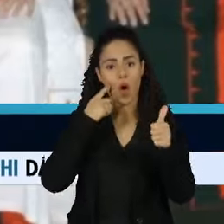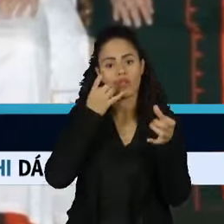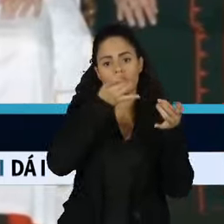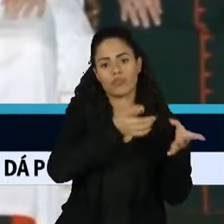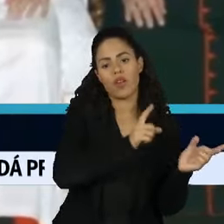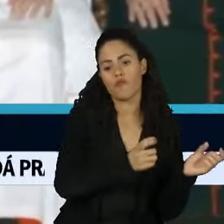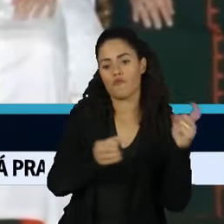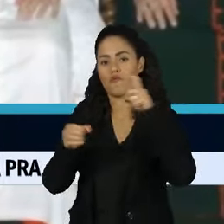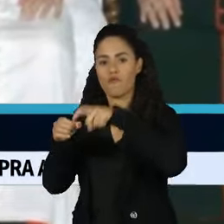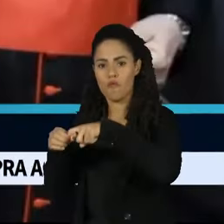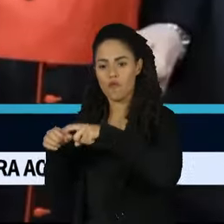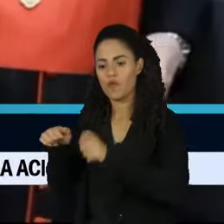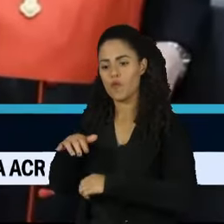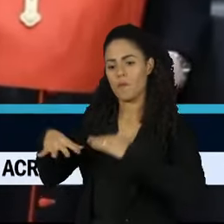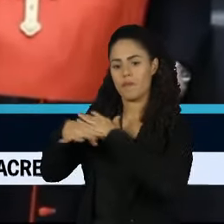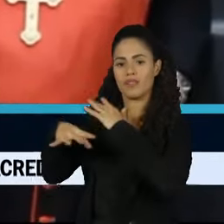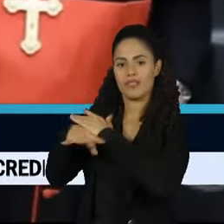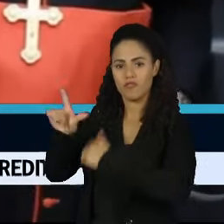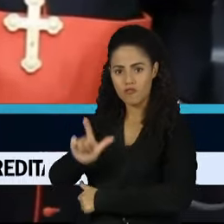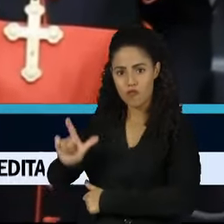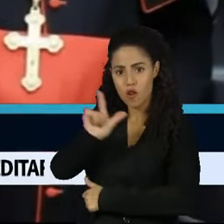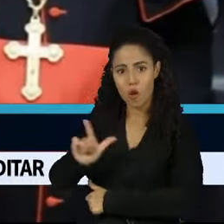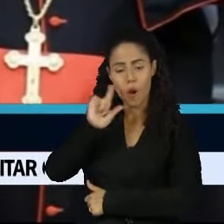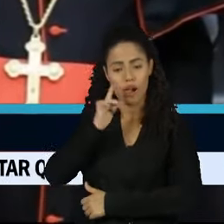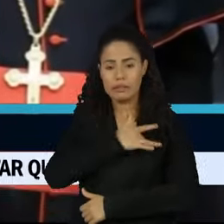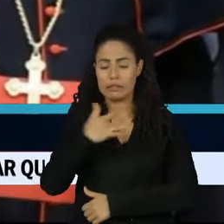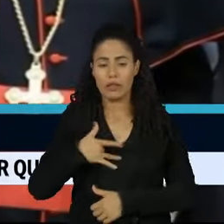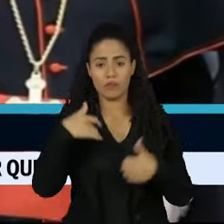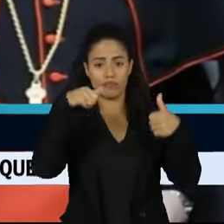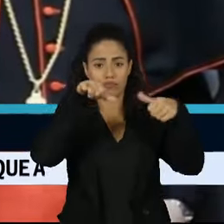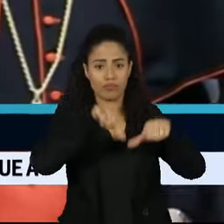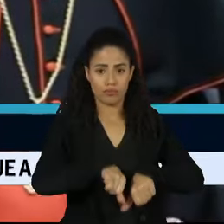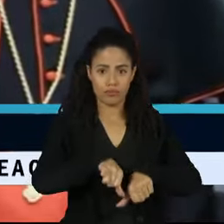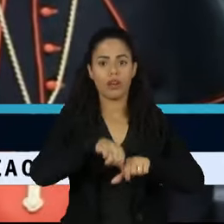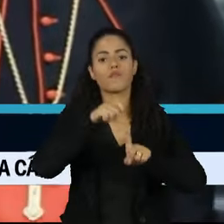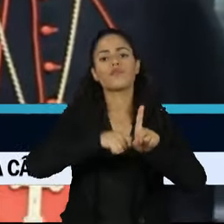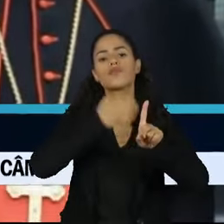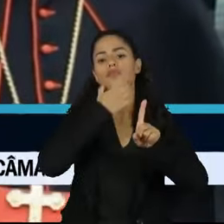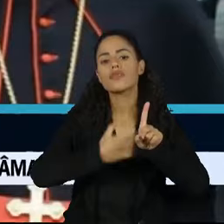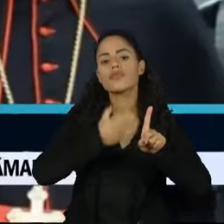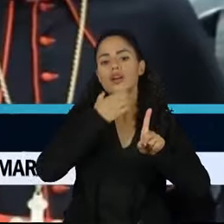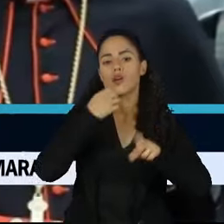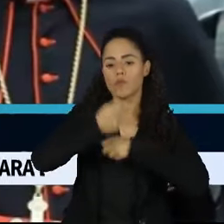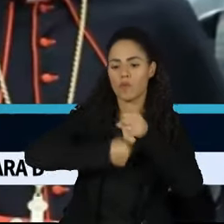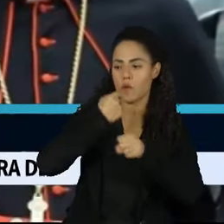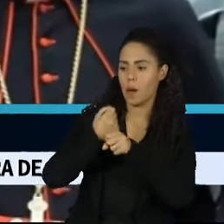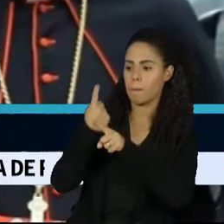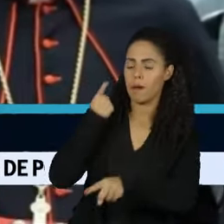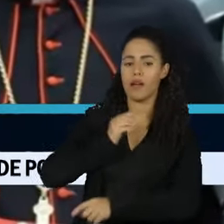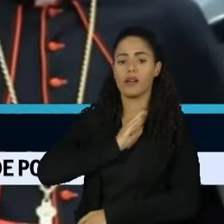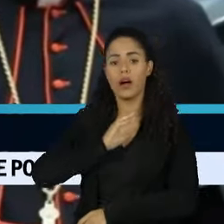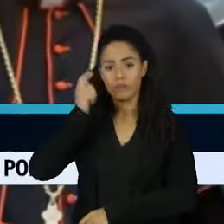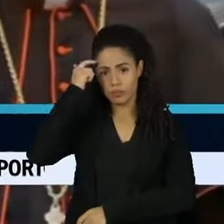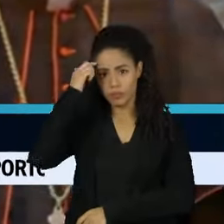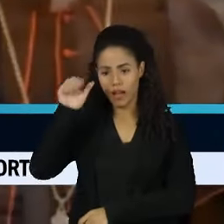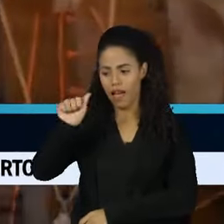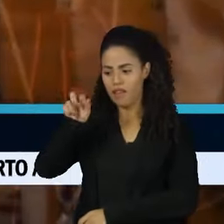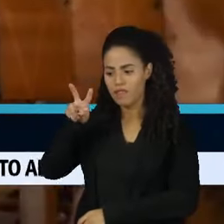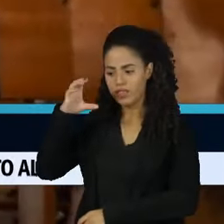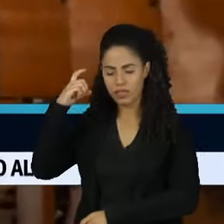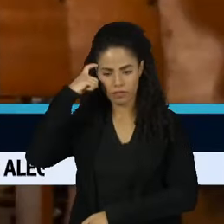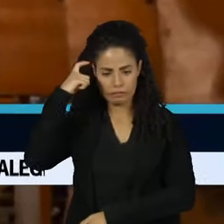para Londrina. Dom Geraldo teve a saúde agravada em dezembro do ano passado, depois de um acidente vascular cerebral.